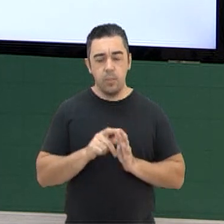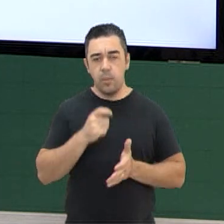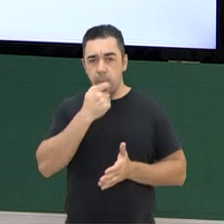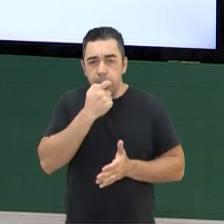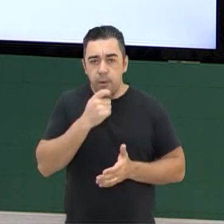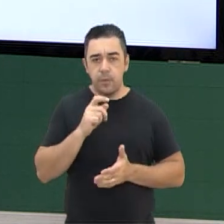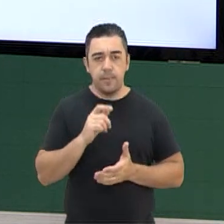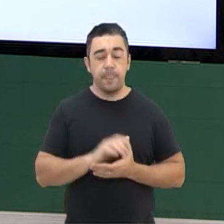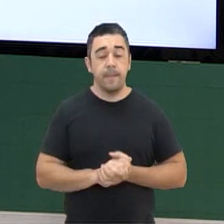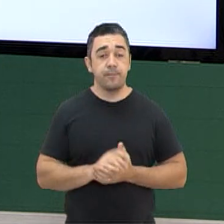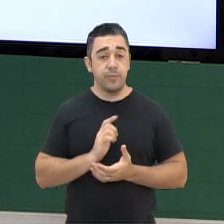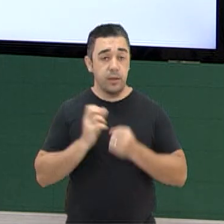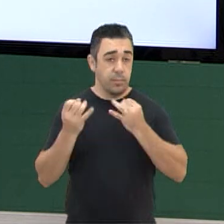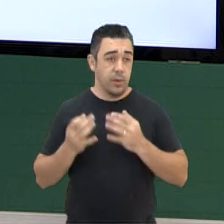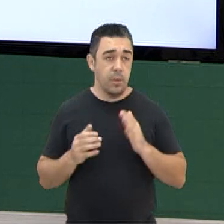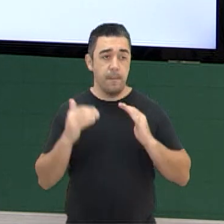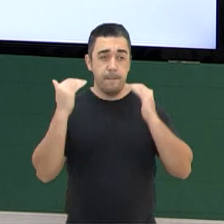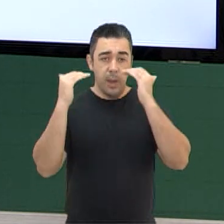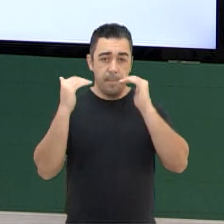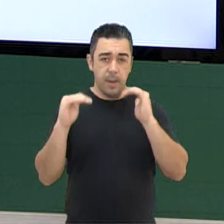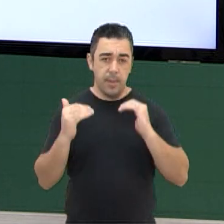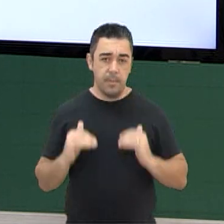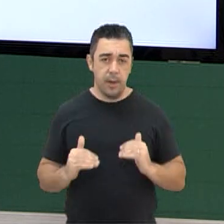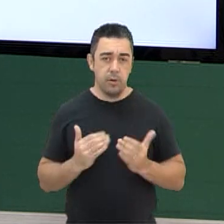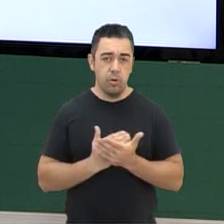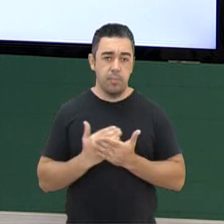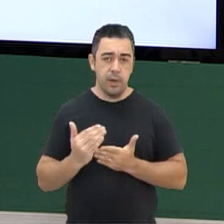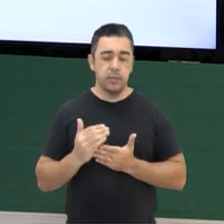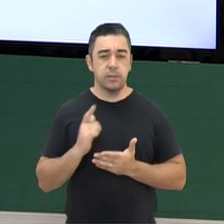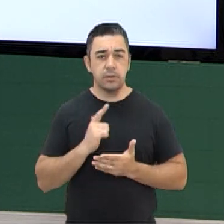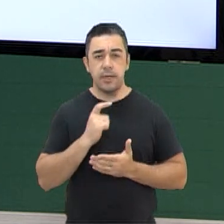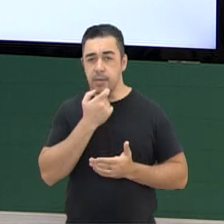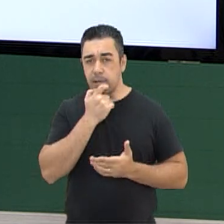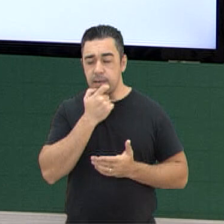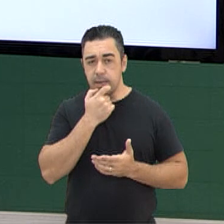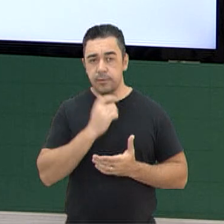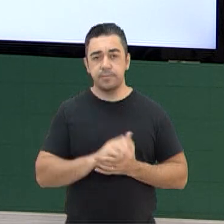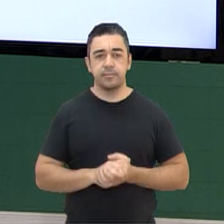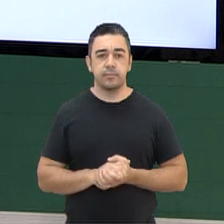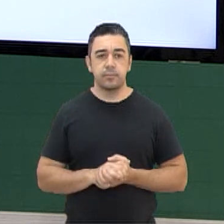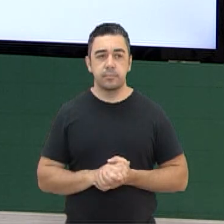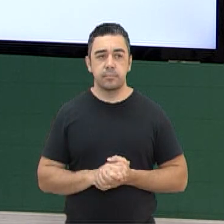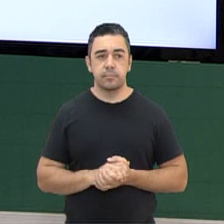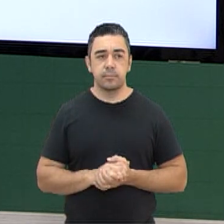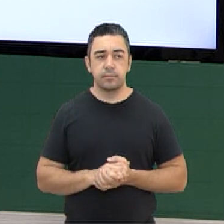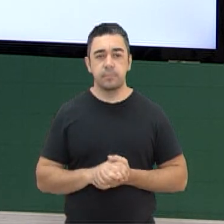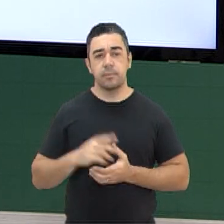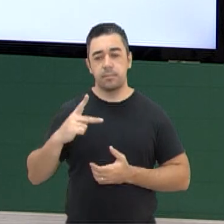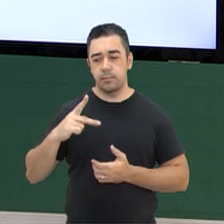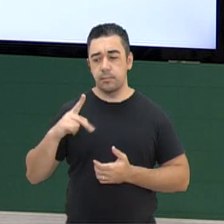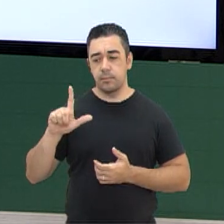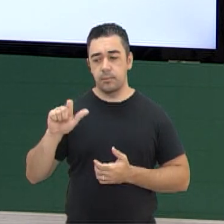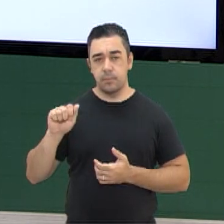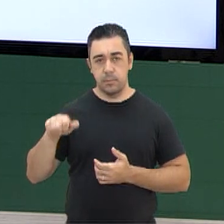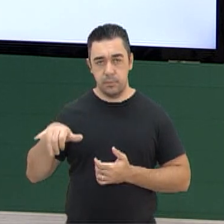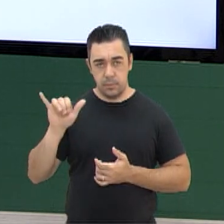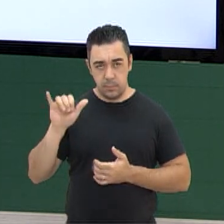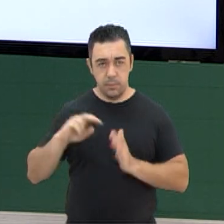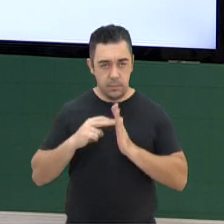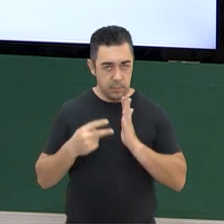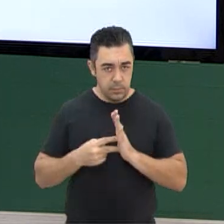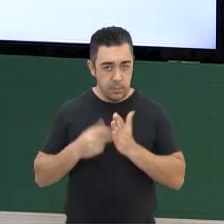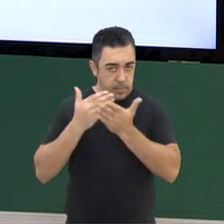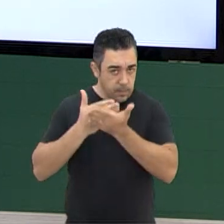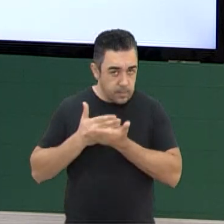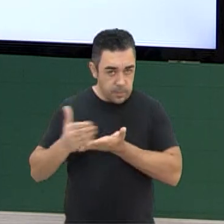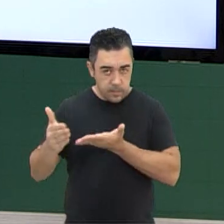juízes. Coloquei aqui alguns termos em inglês que são bastante utilizados durante os jogos. O play, que